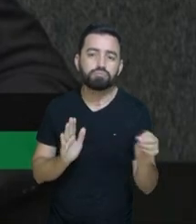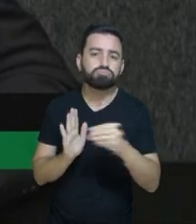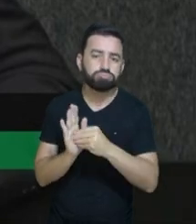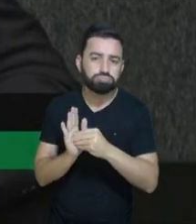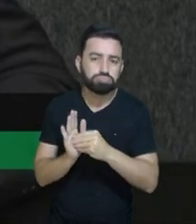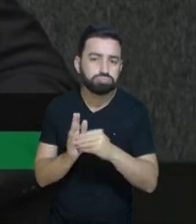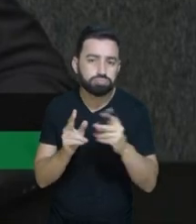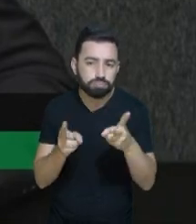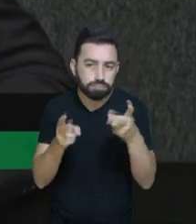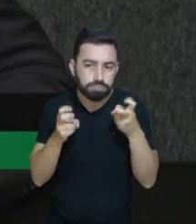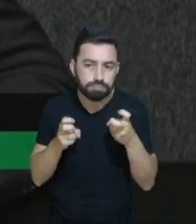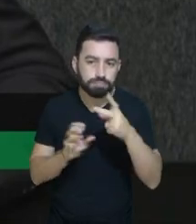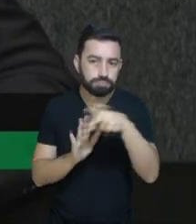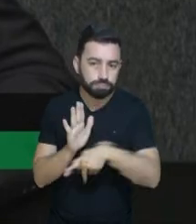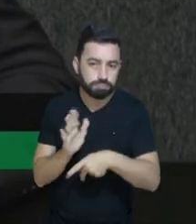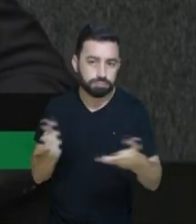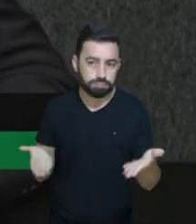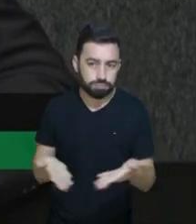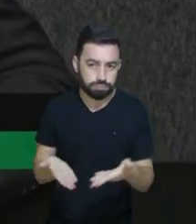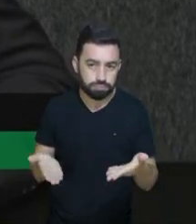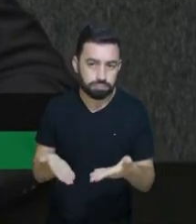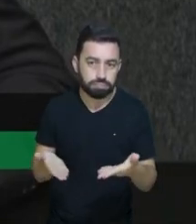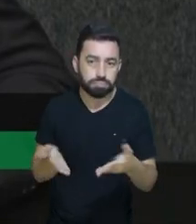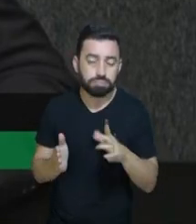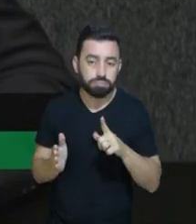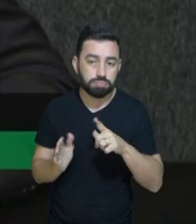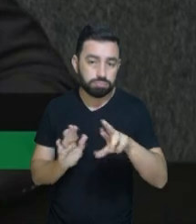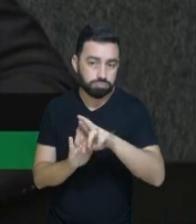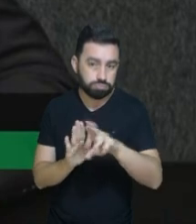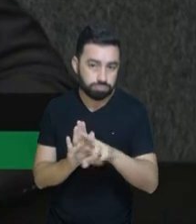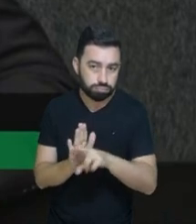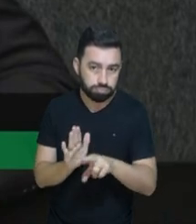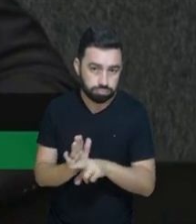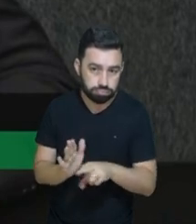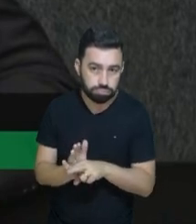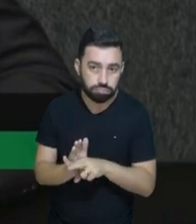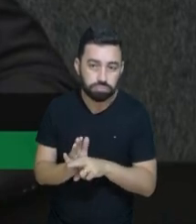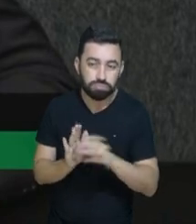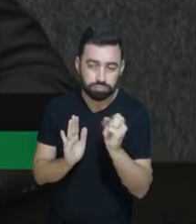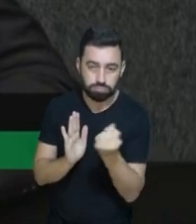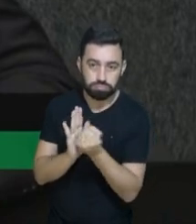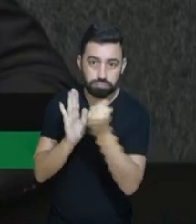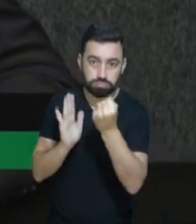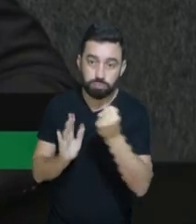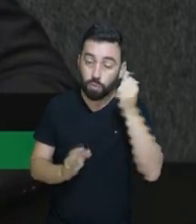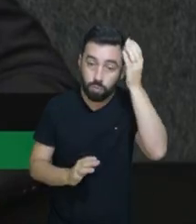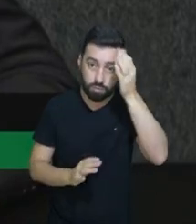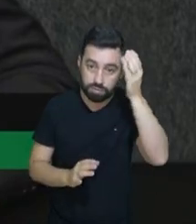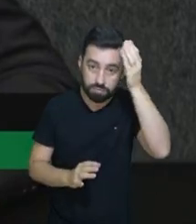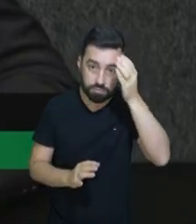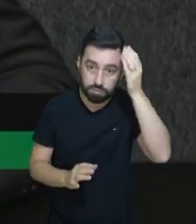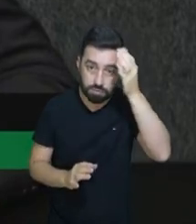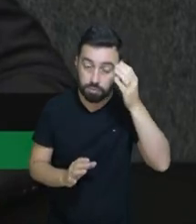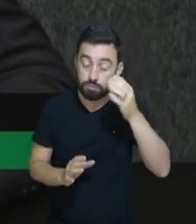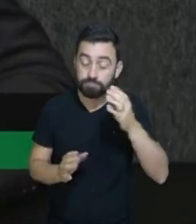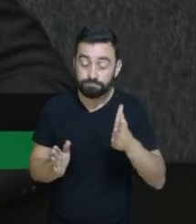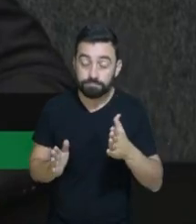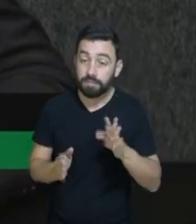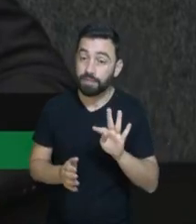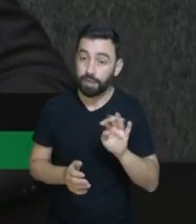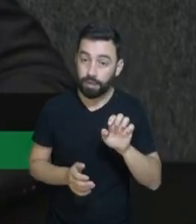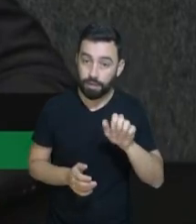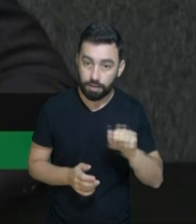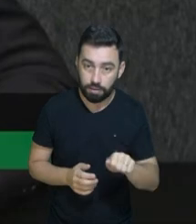observa que o presente projeto tem por finalidade regulamentar o uso do símbolo mundial de conscientização do transtorno do espectro